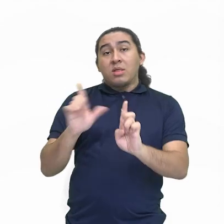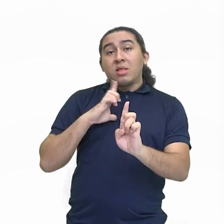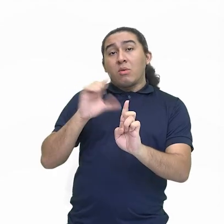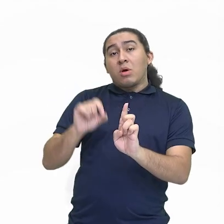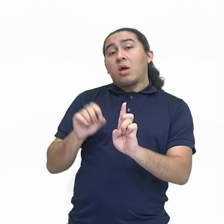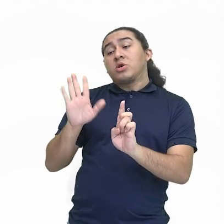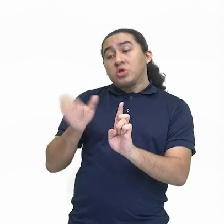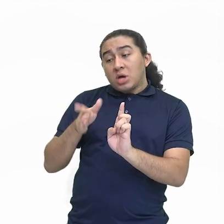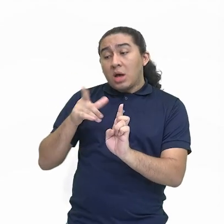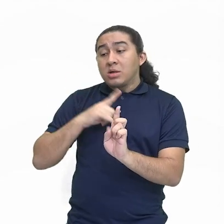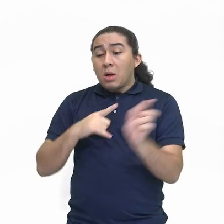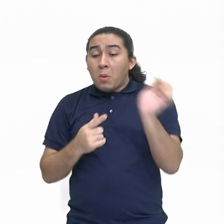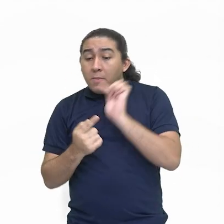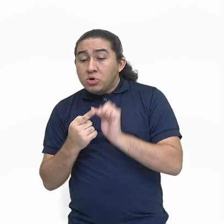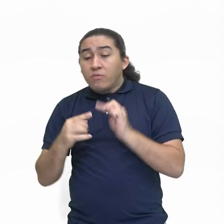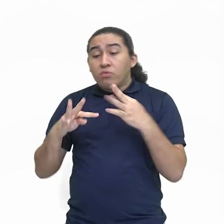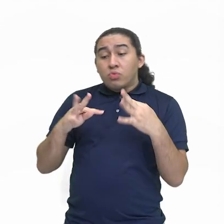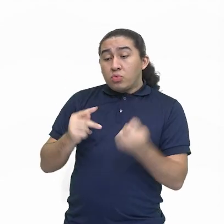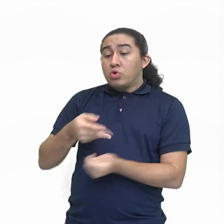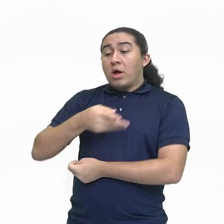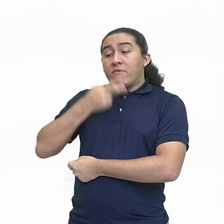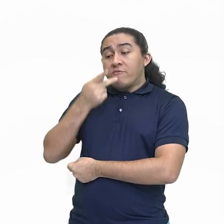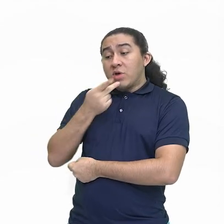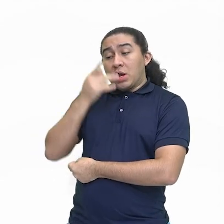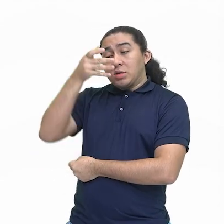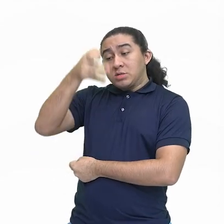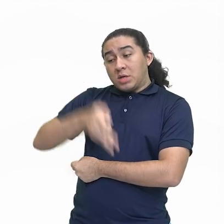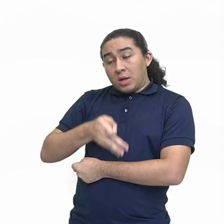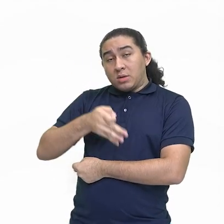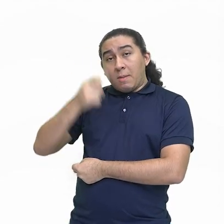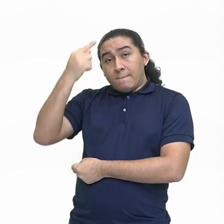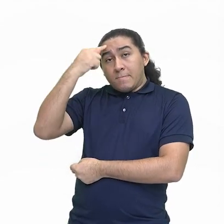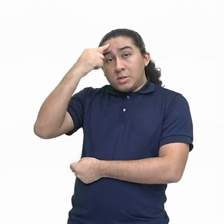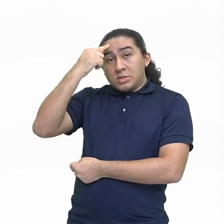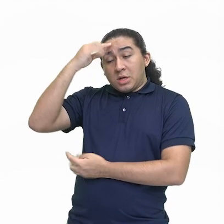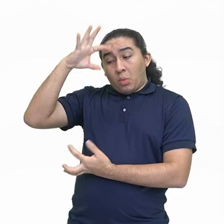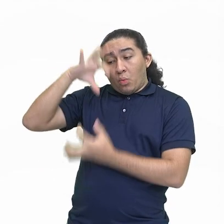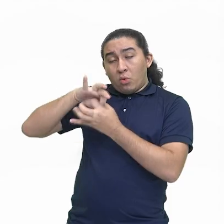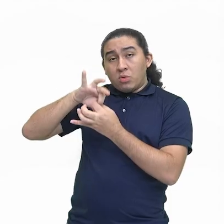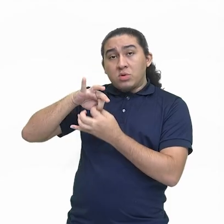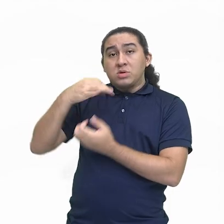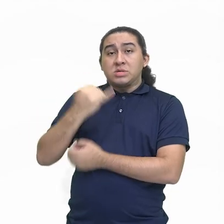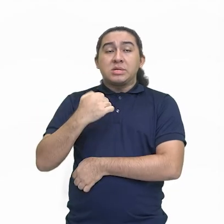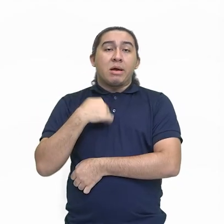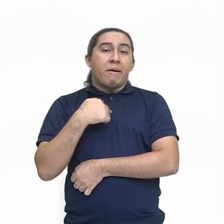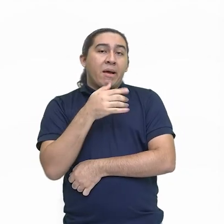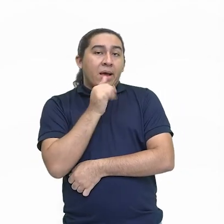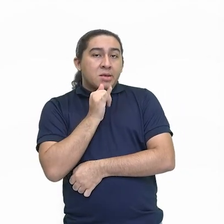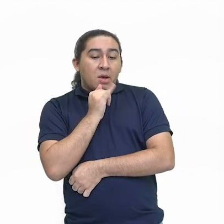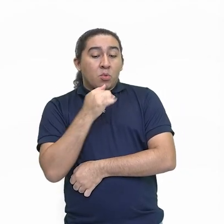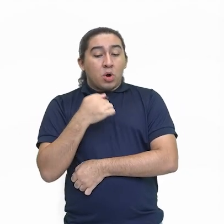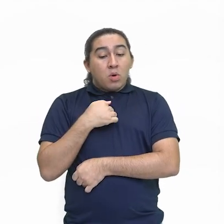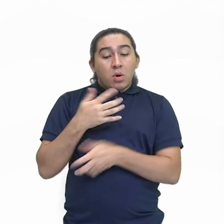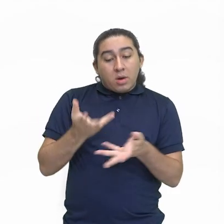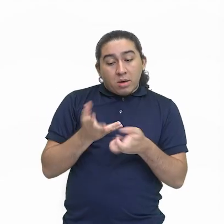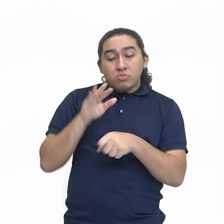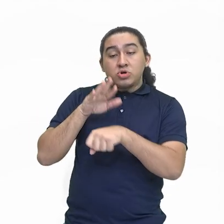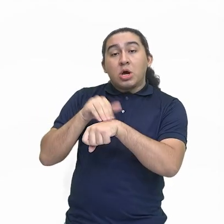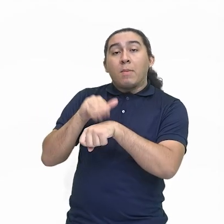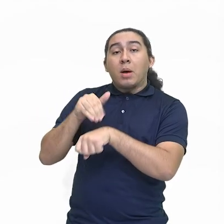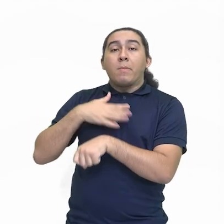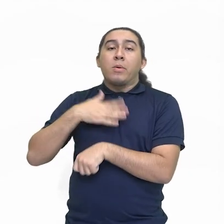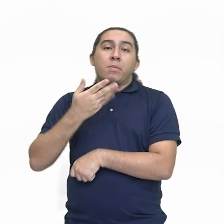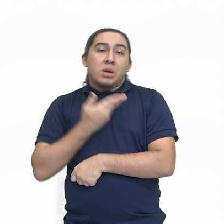intenção, né, que vai na minha fala. Né? Se eu tenho a minha intenção chamar o